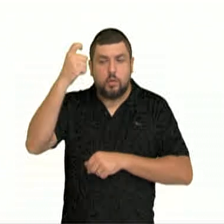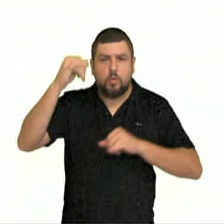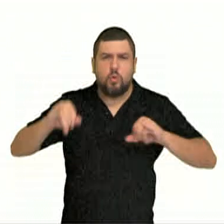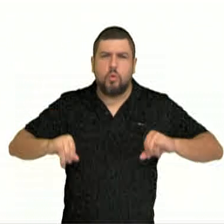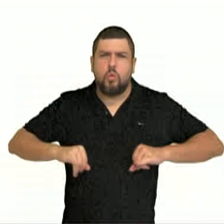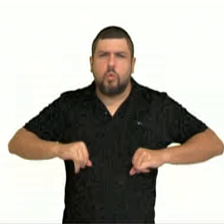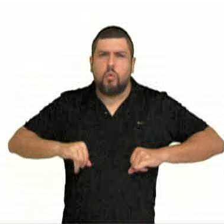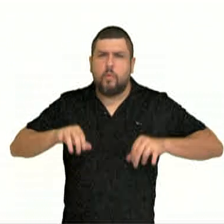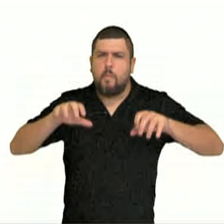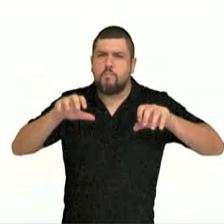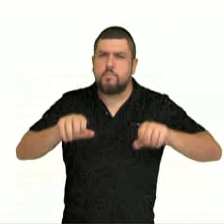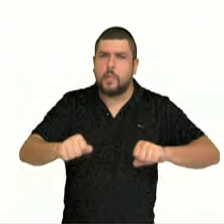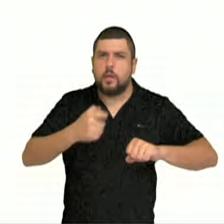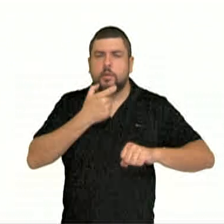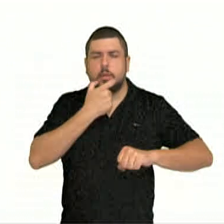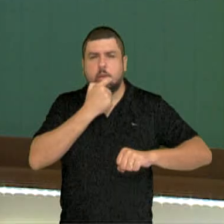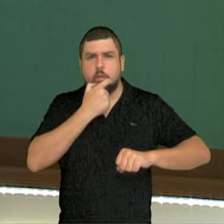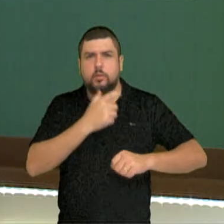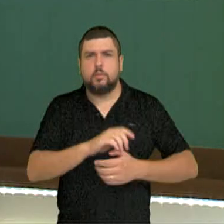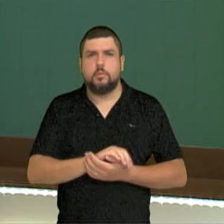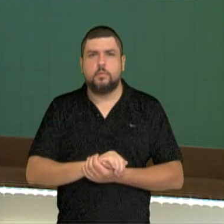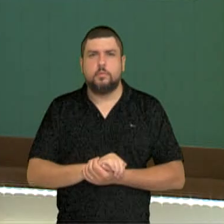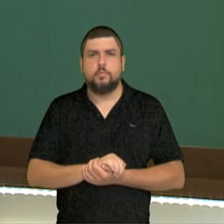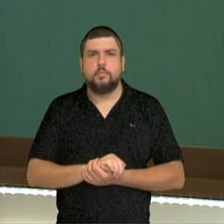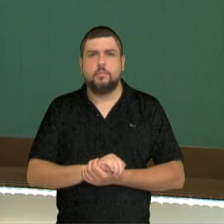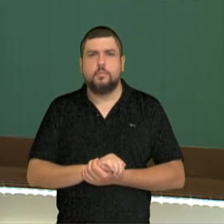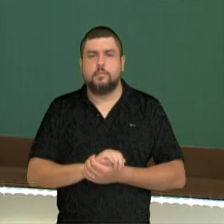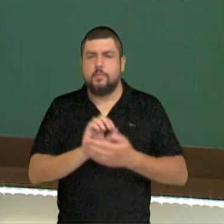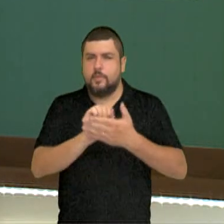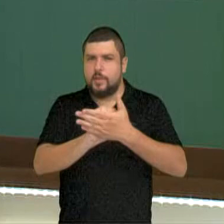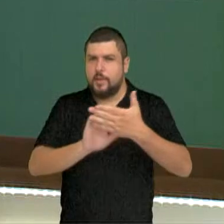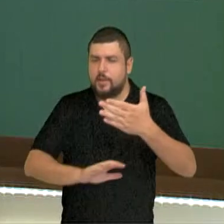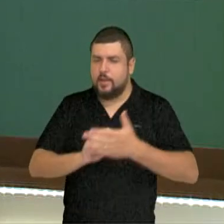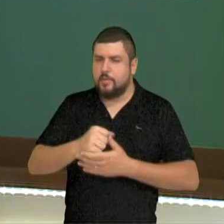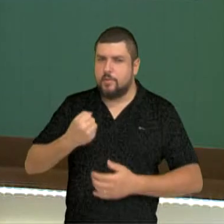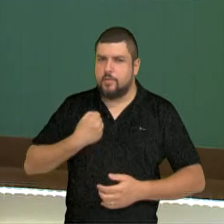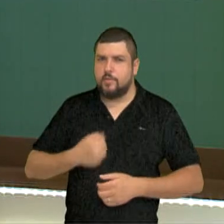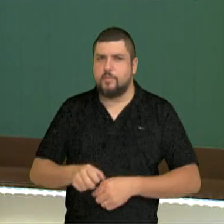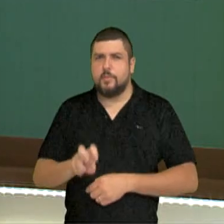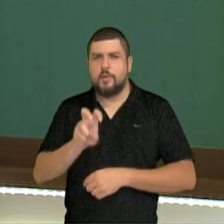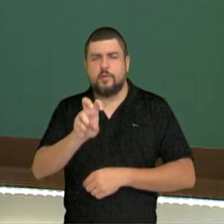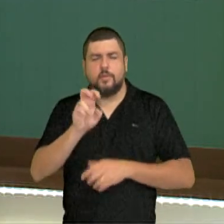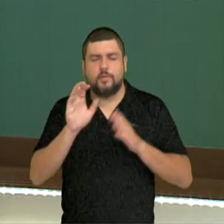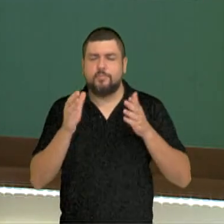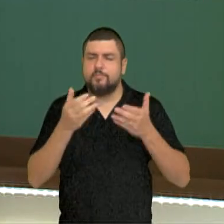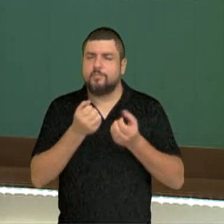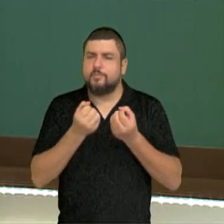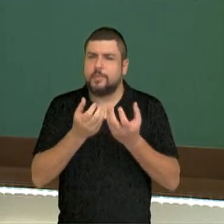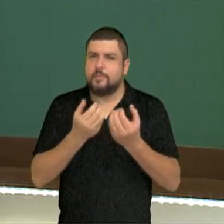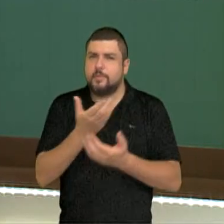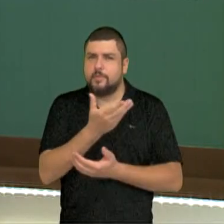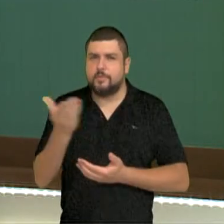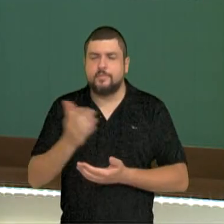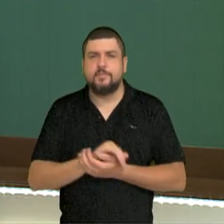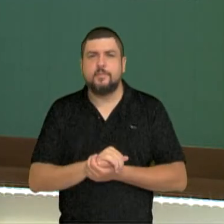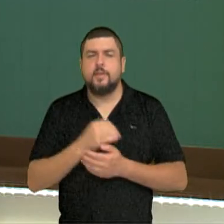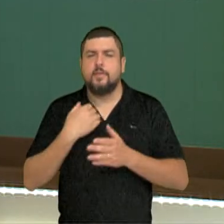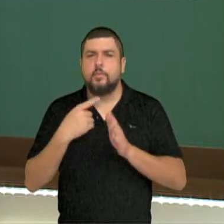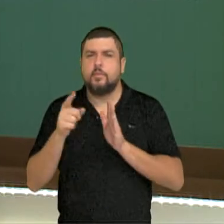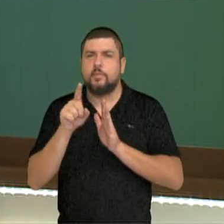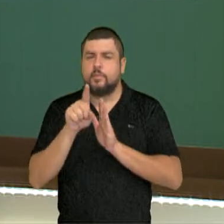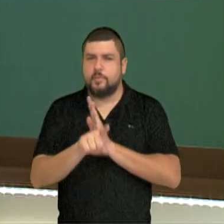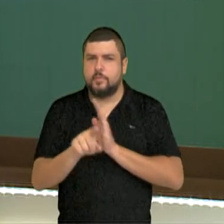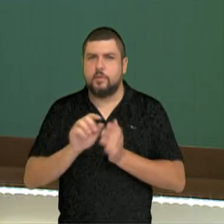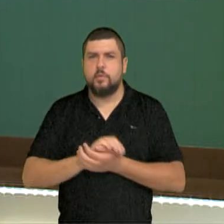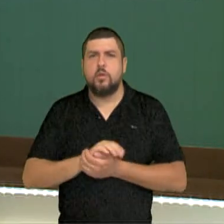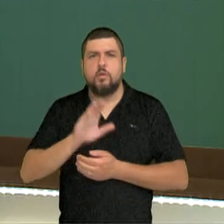Claro. Olha, atividade 5, especialmente para você. Olha o que eu pergunto agora. Já